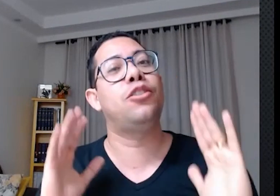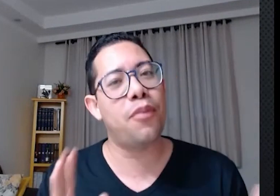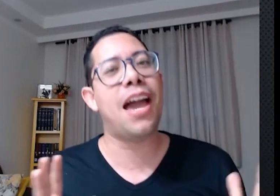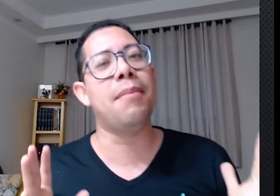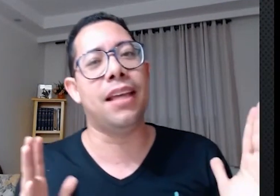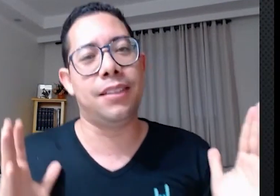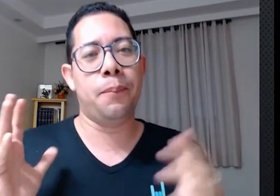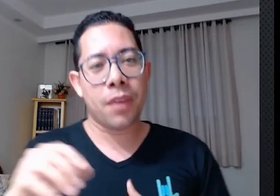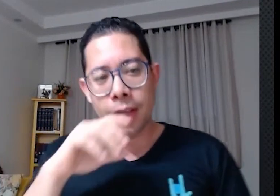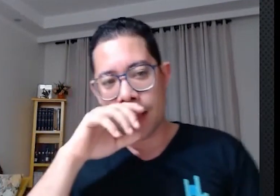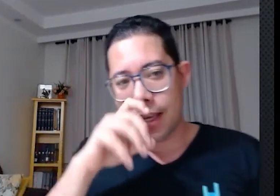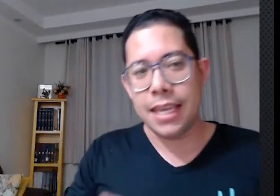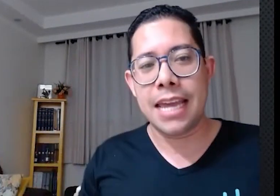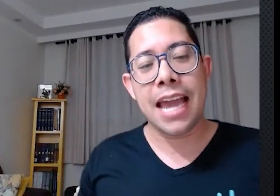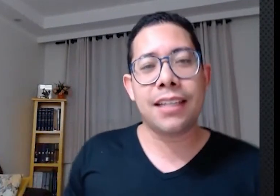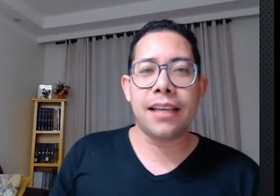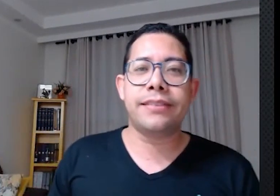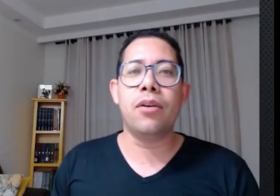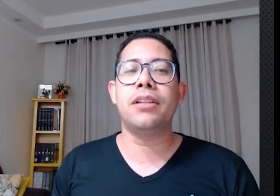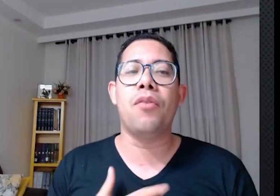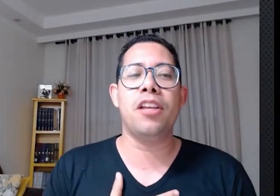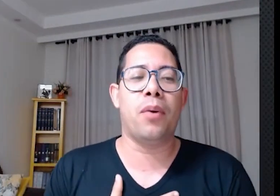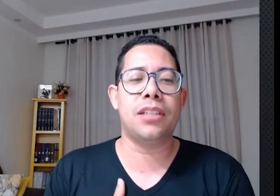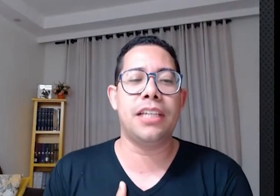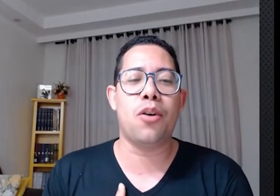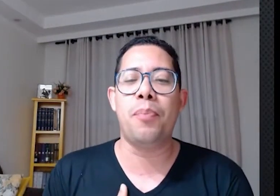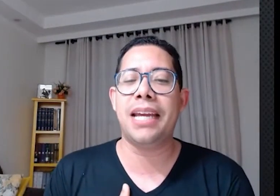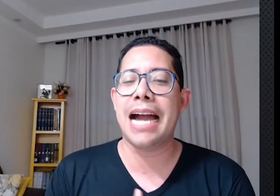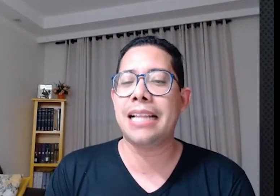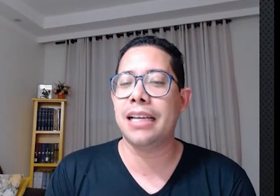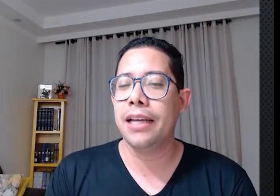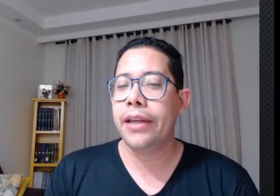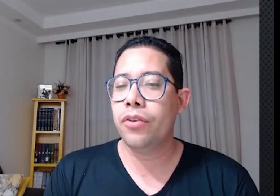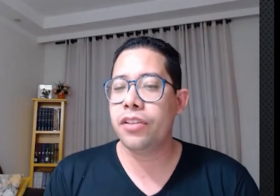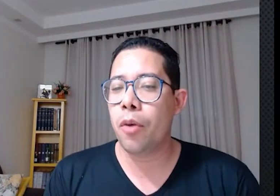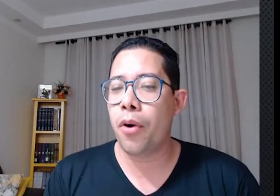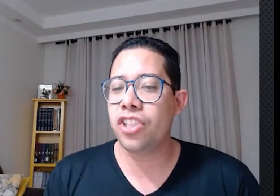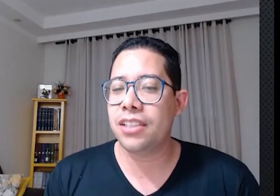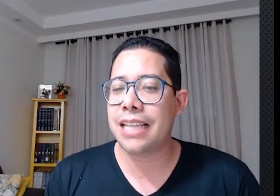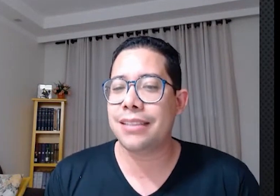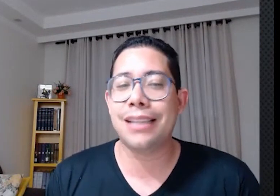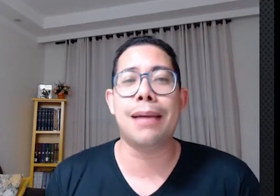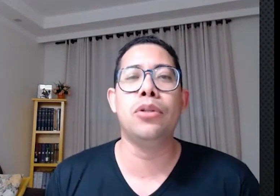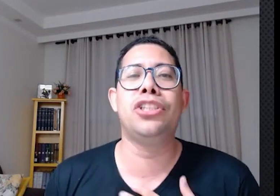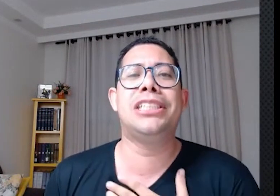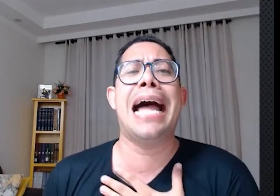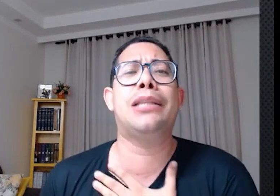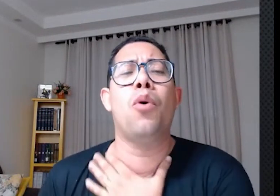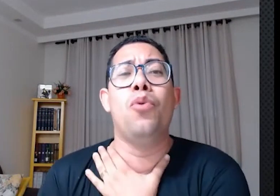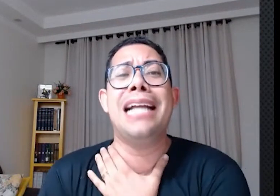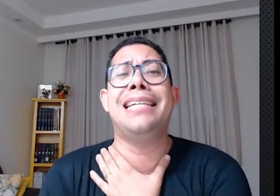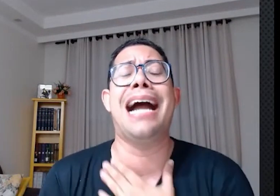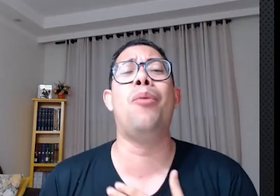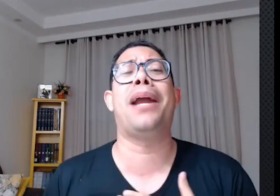É a sua ferramenta. E aí essa questão que talvez possa ser complicada e o Gesiel pode estar sendo até muito